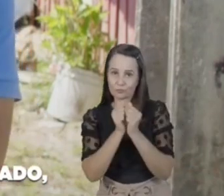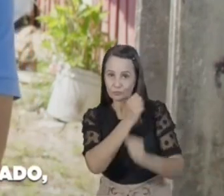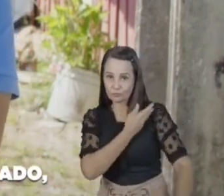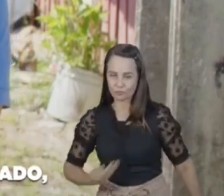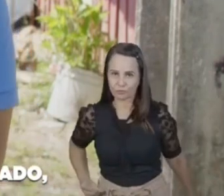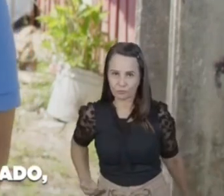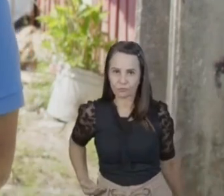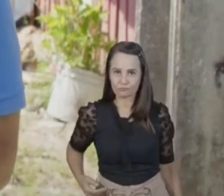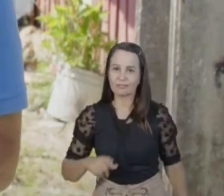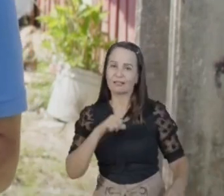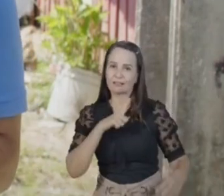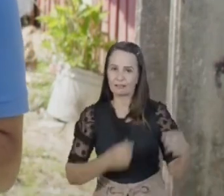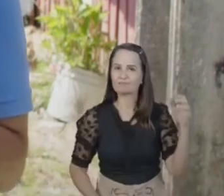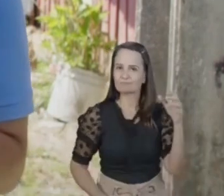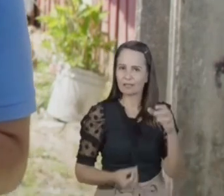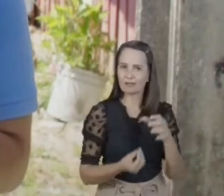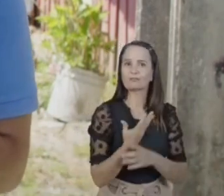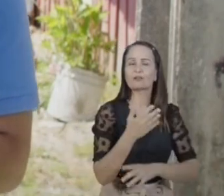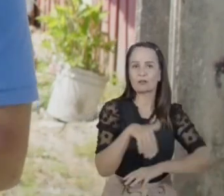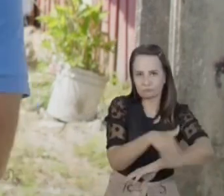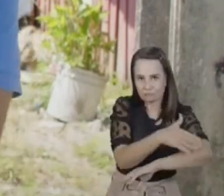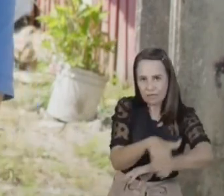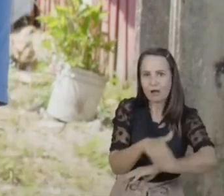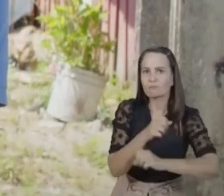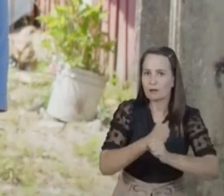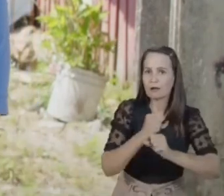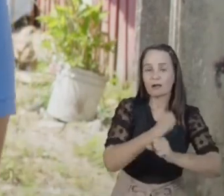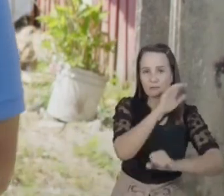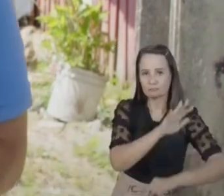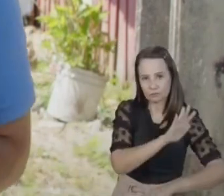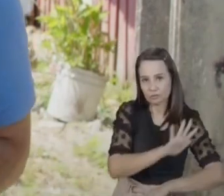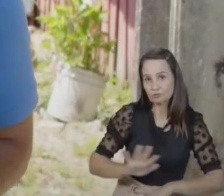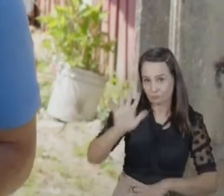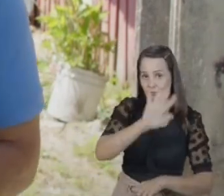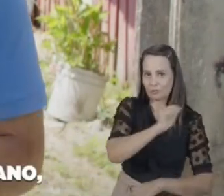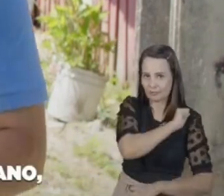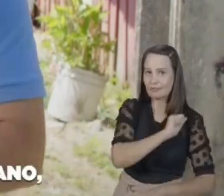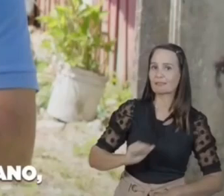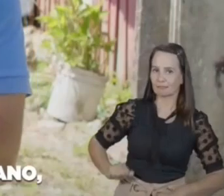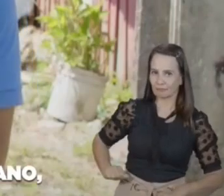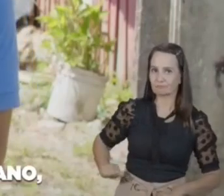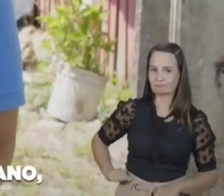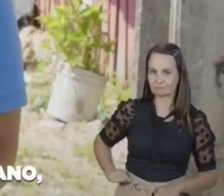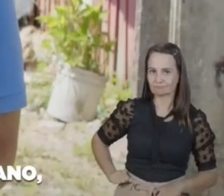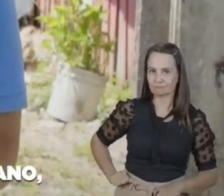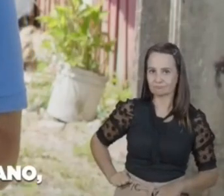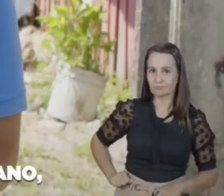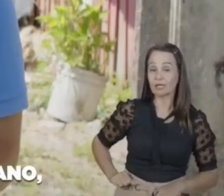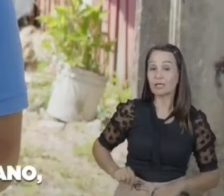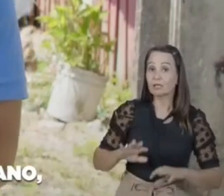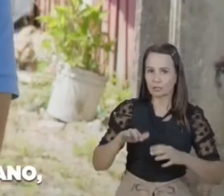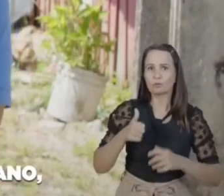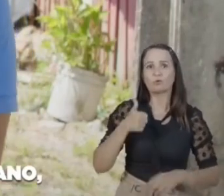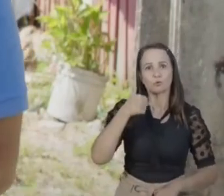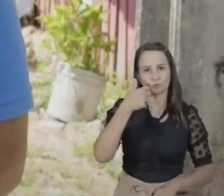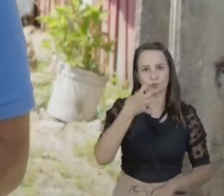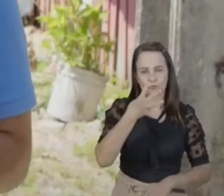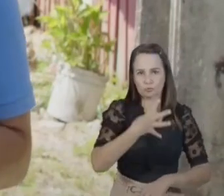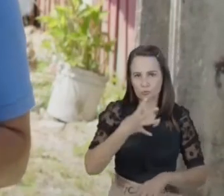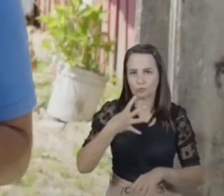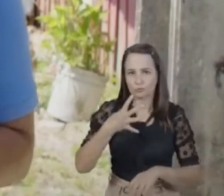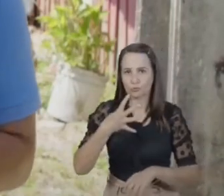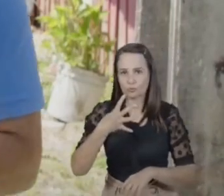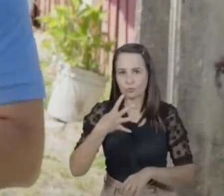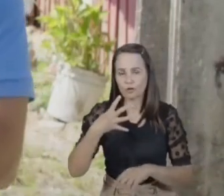com o governador do estado, vamos implantar o programa de asfalto por toda Ananindeua. São 200 quilômetros de asfalto por ano